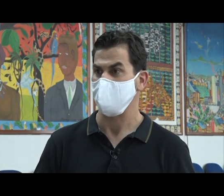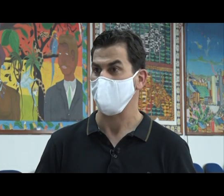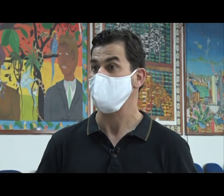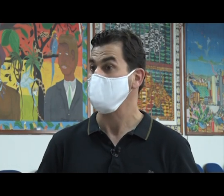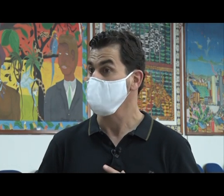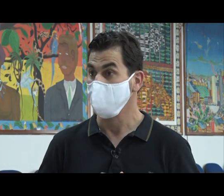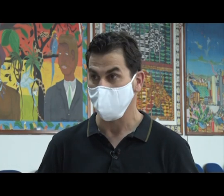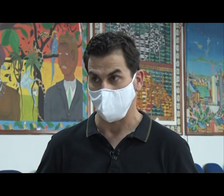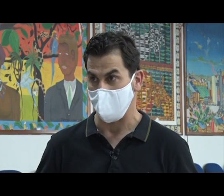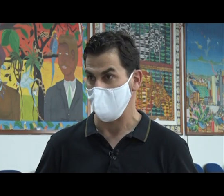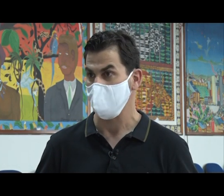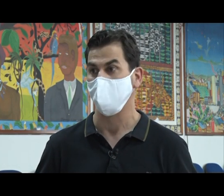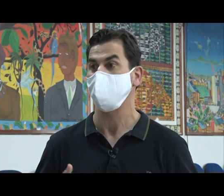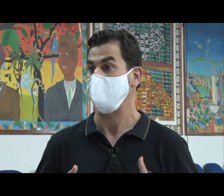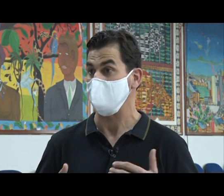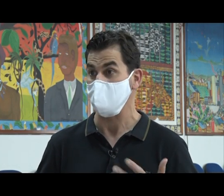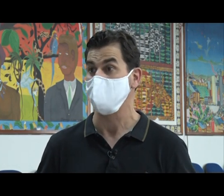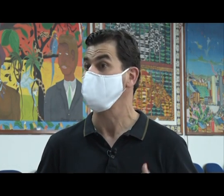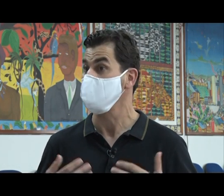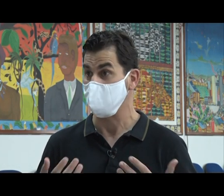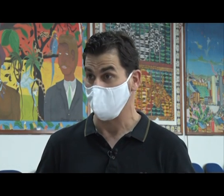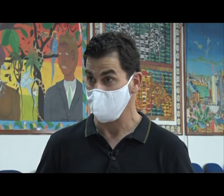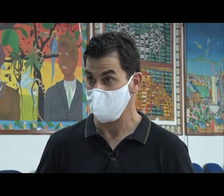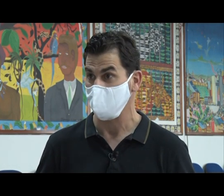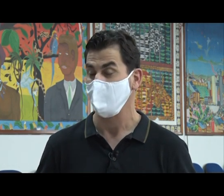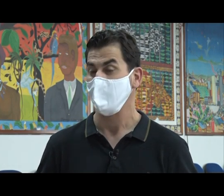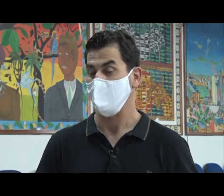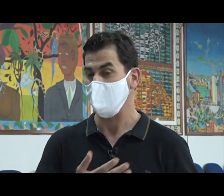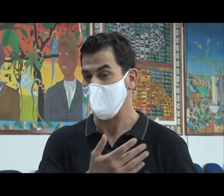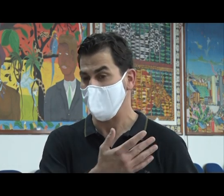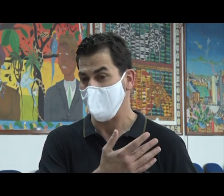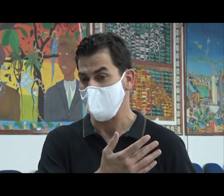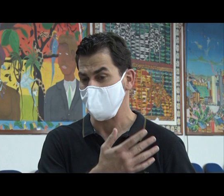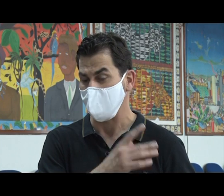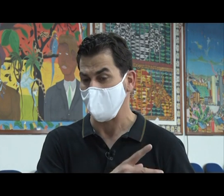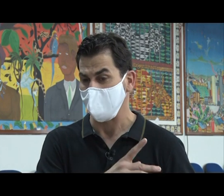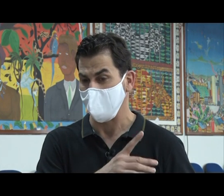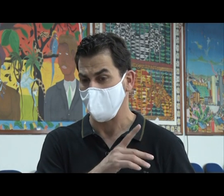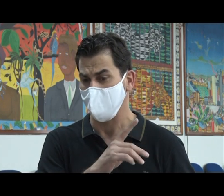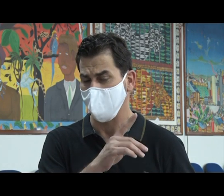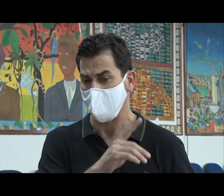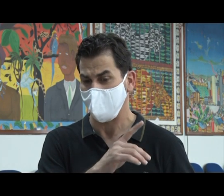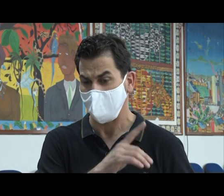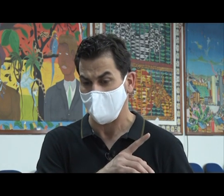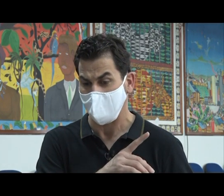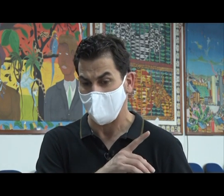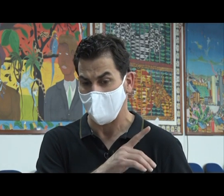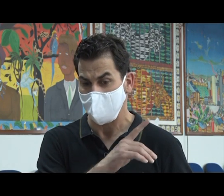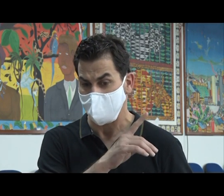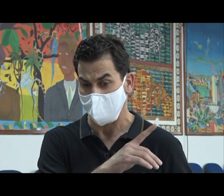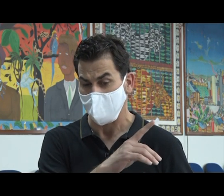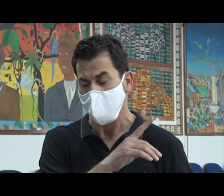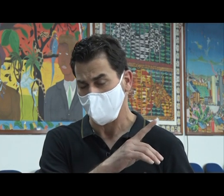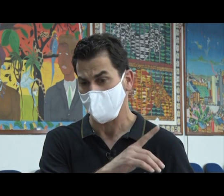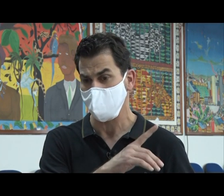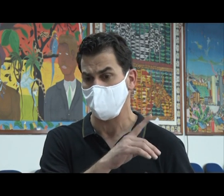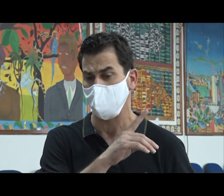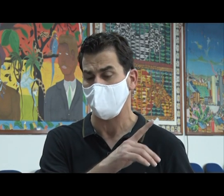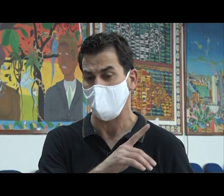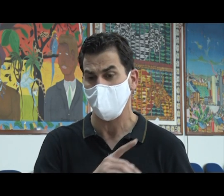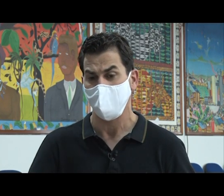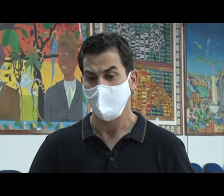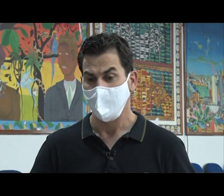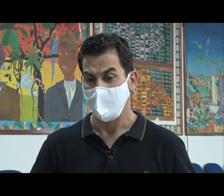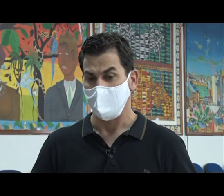ele recebeu a gente muito bem, muito feliz, muito disposto. Se não me engano, ele morava aqui na Santa Cruz,